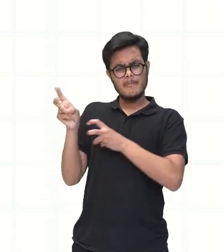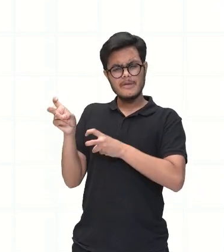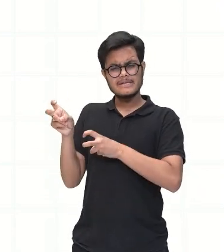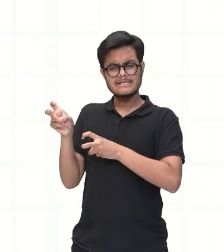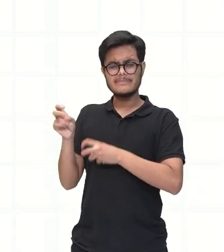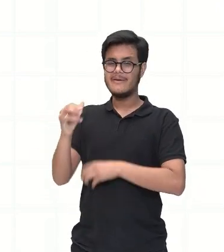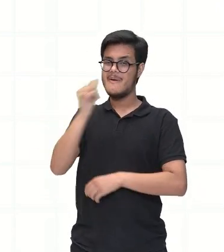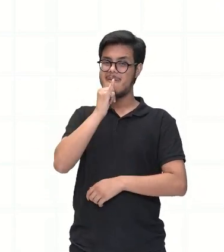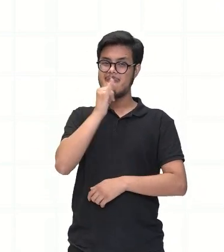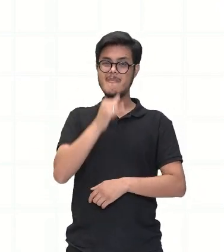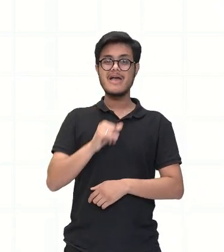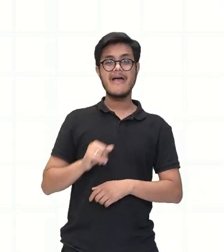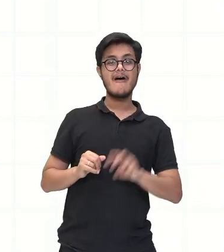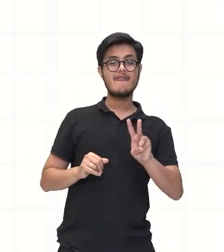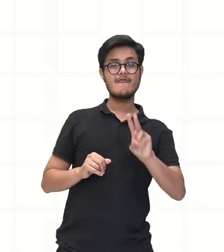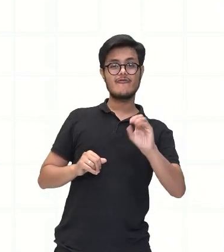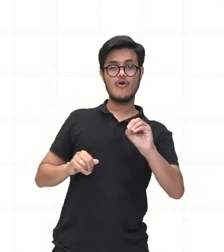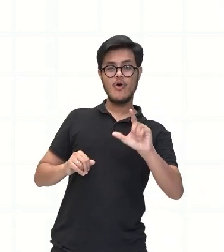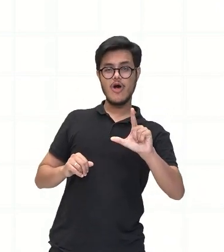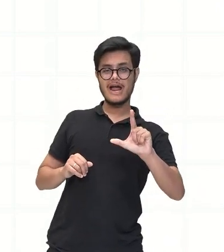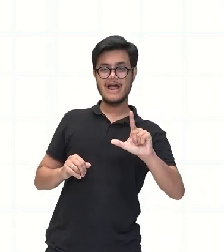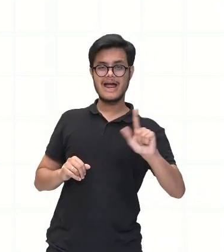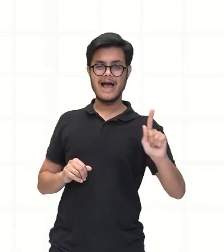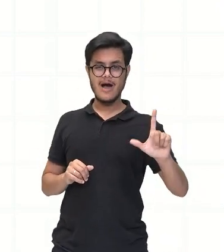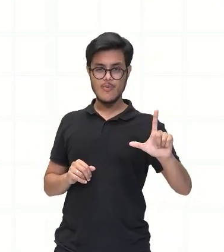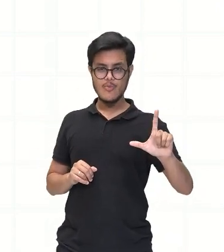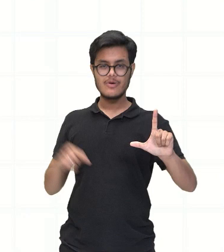Vogais iguais. Aqui, ó,